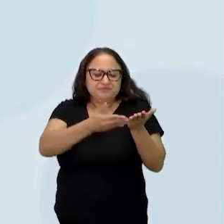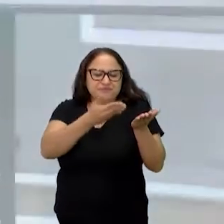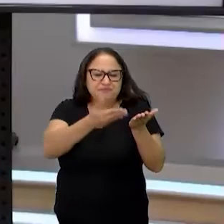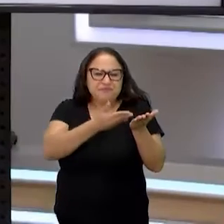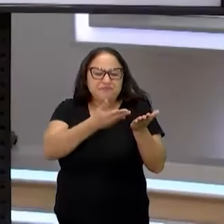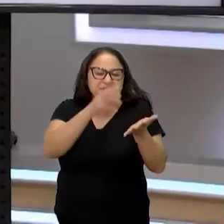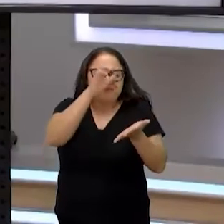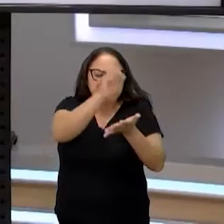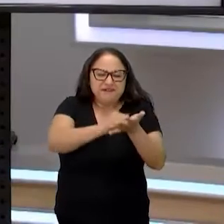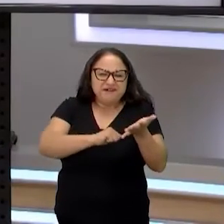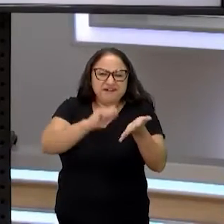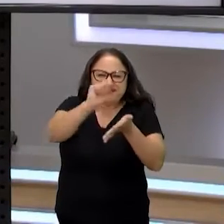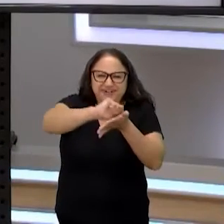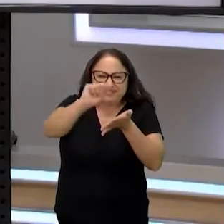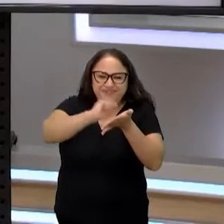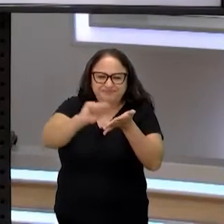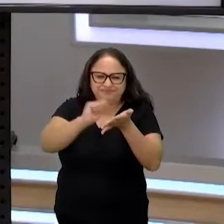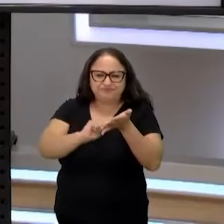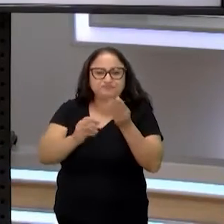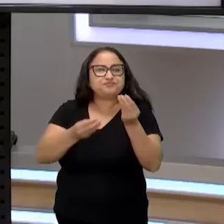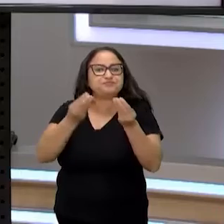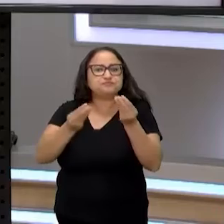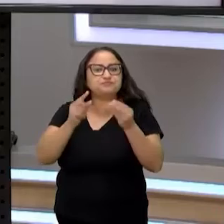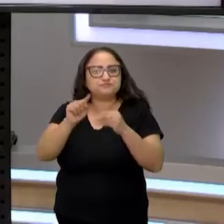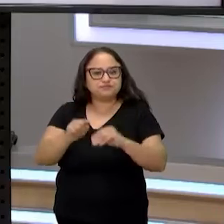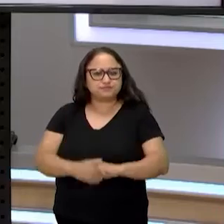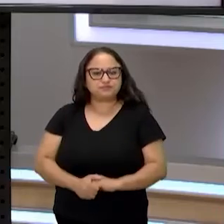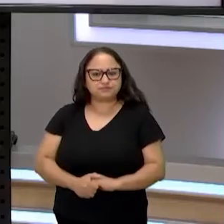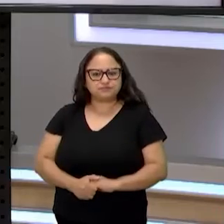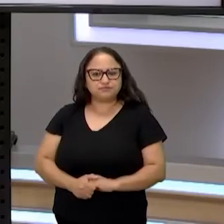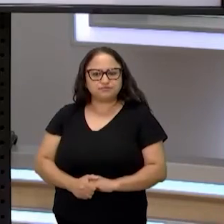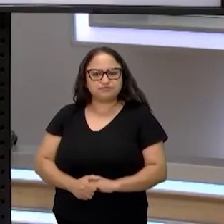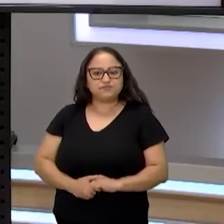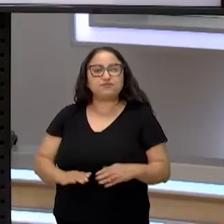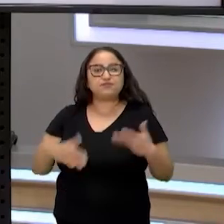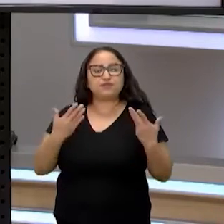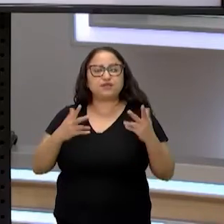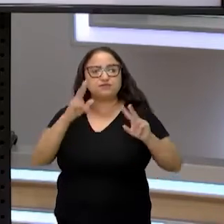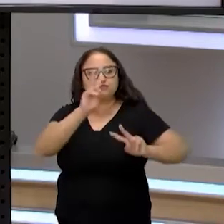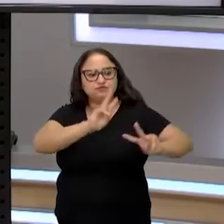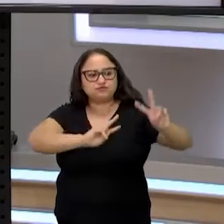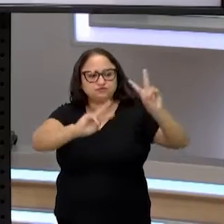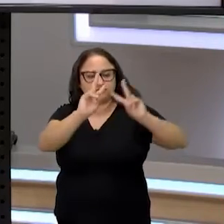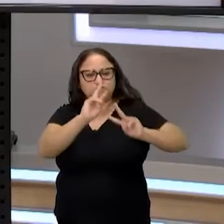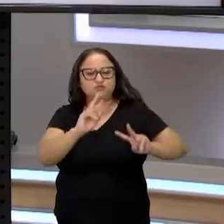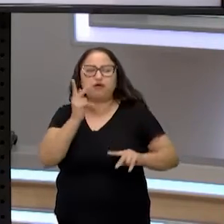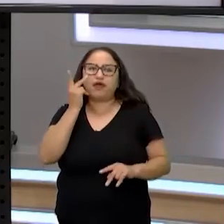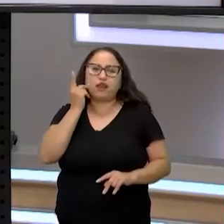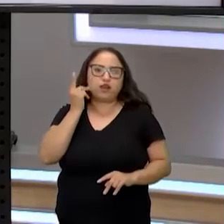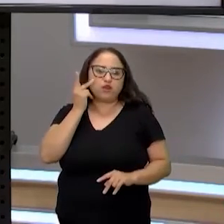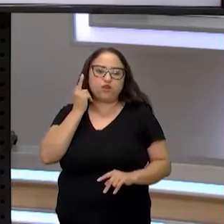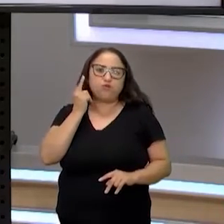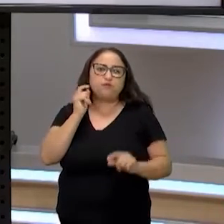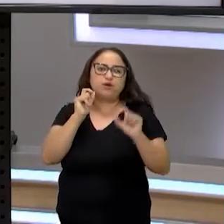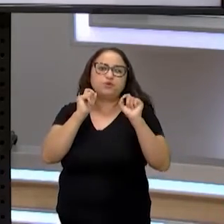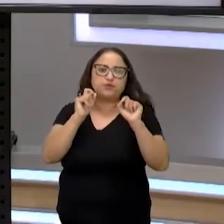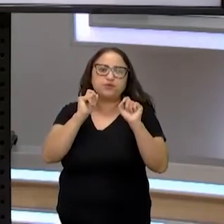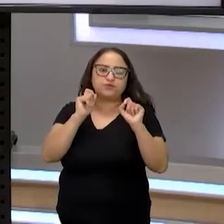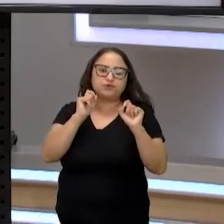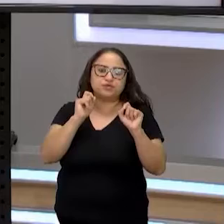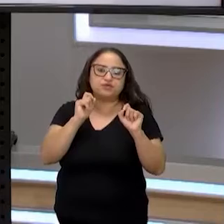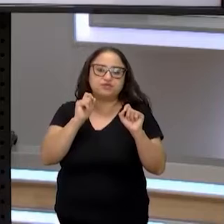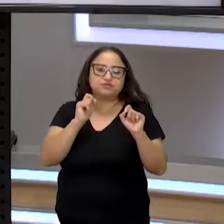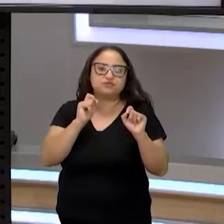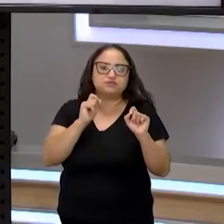o registro escrito, sobre alguma coisa. Então, em arte visual, gente, é uma coisa muito comum a questão do